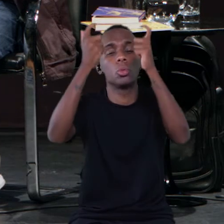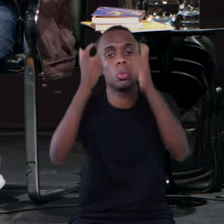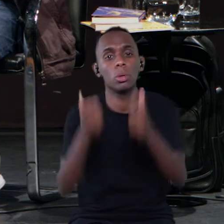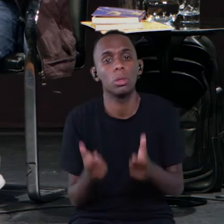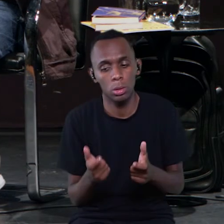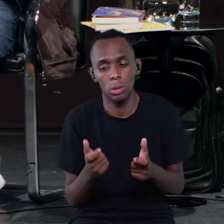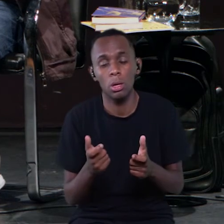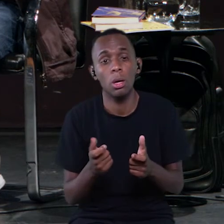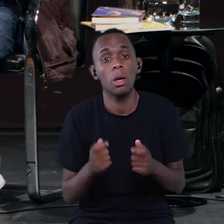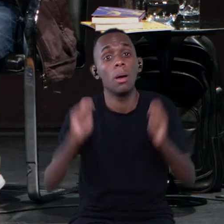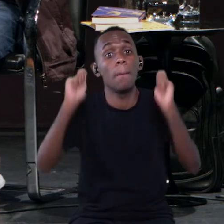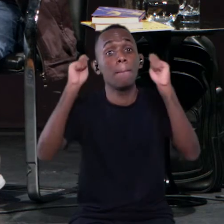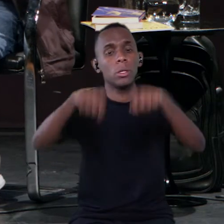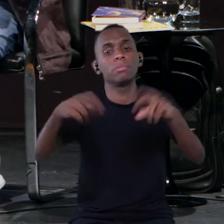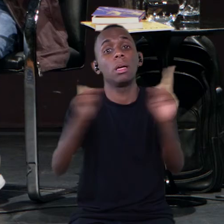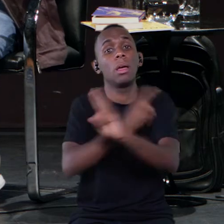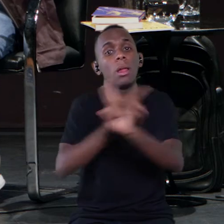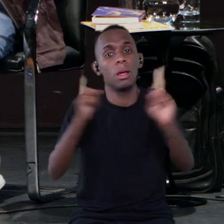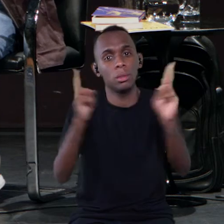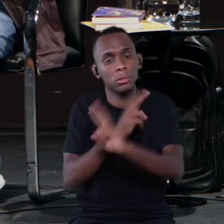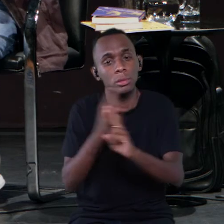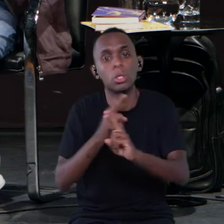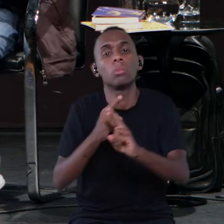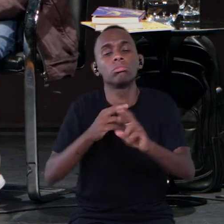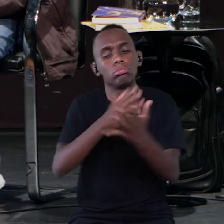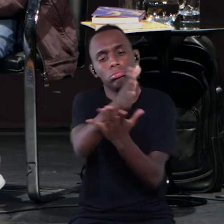locais, aí vale a pena fazer aquelas relações